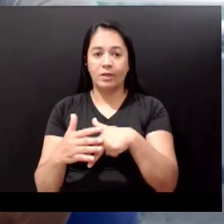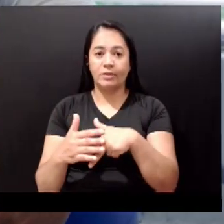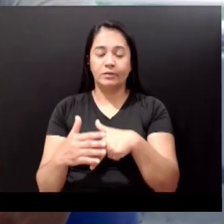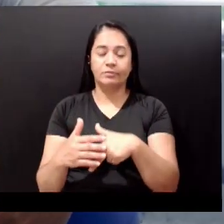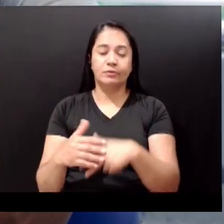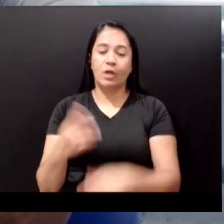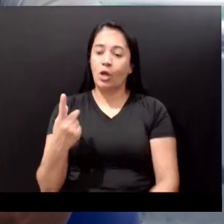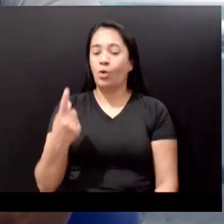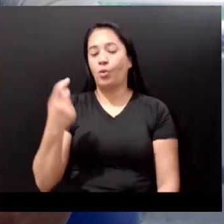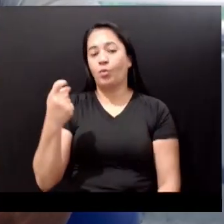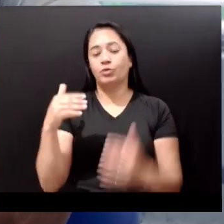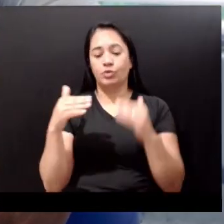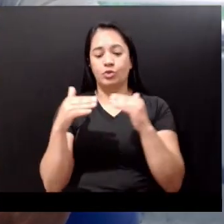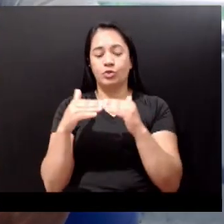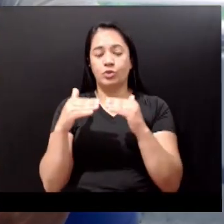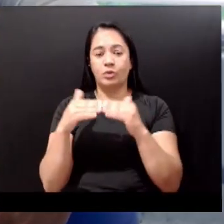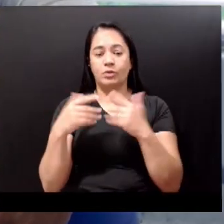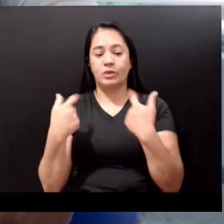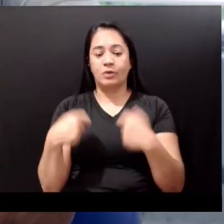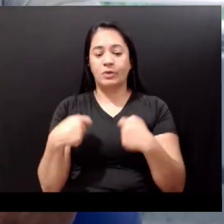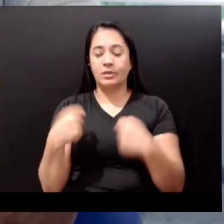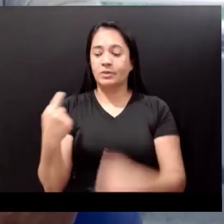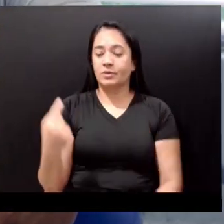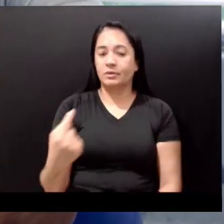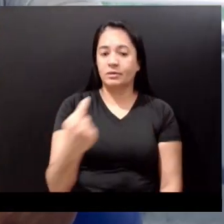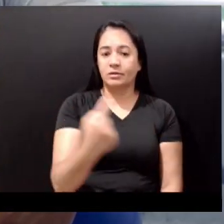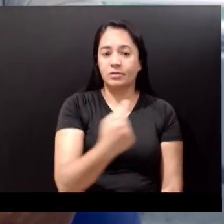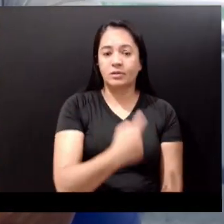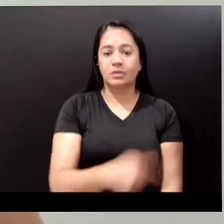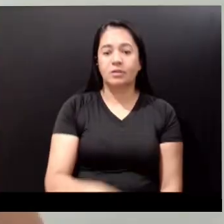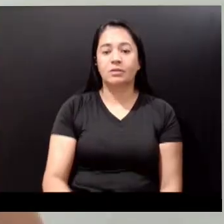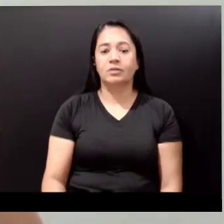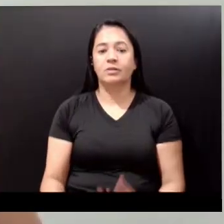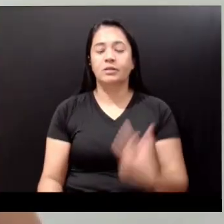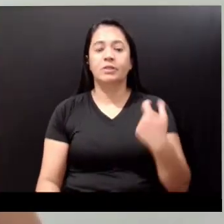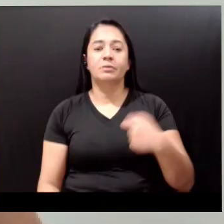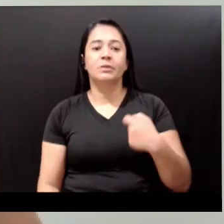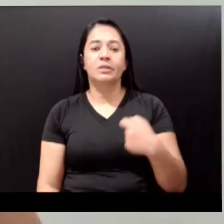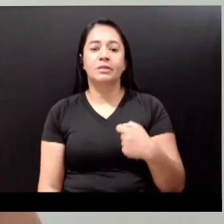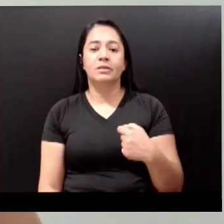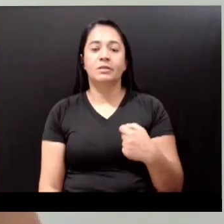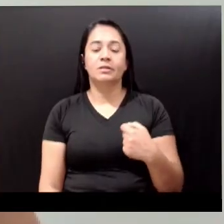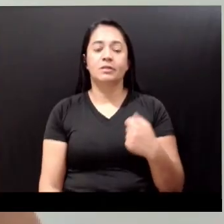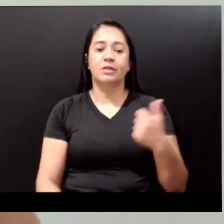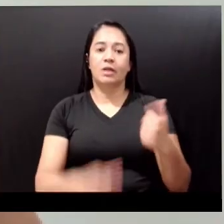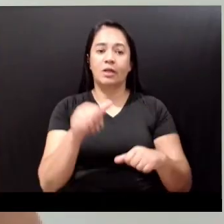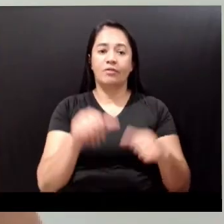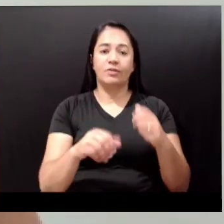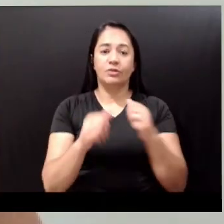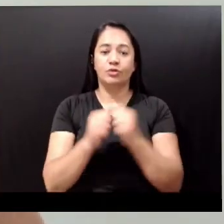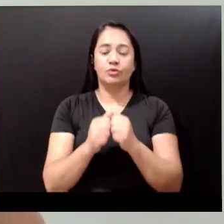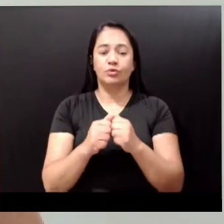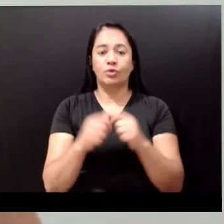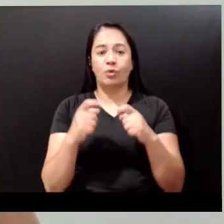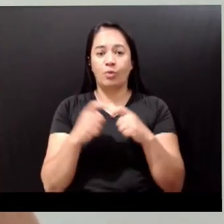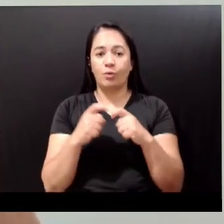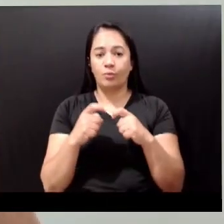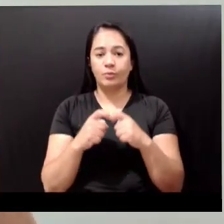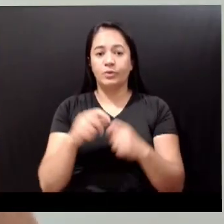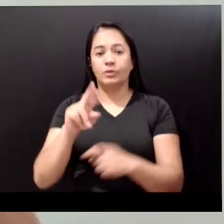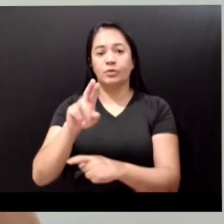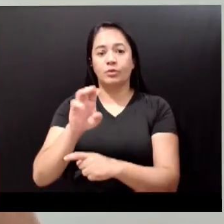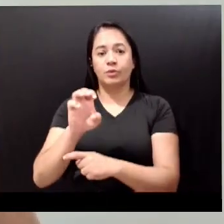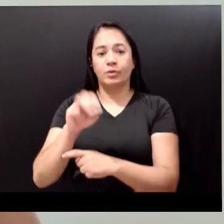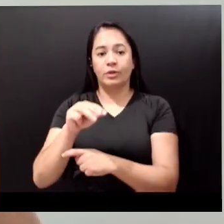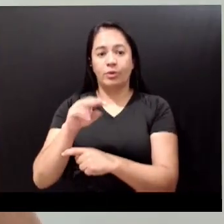ele vai ser individualizado de acordo com as necessidades de cada um e deve sempre ser avaliado por um médico, de preferência,